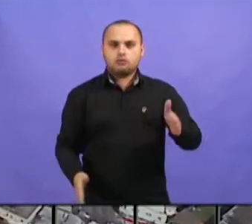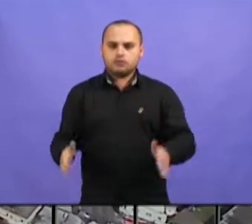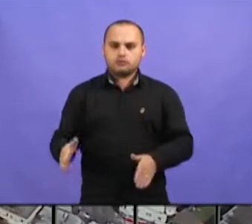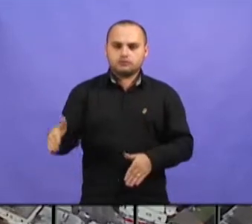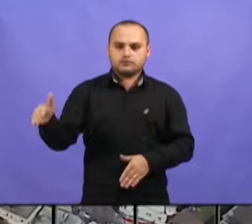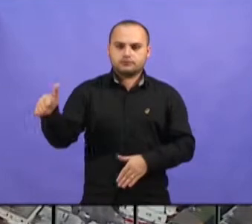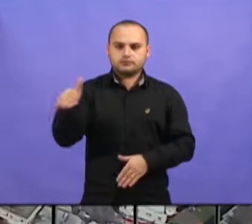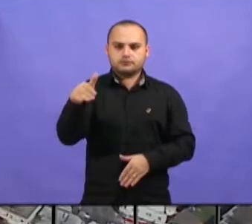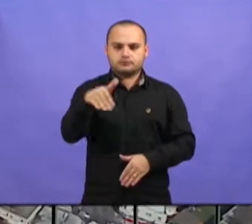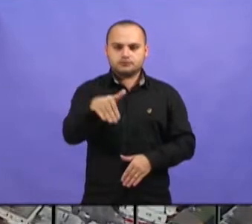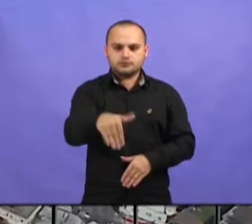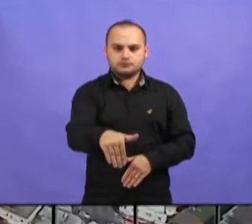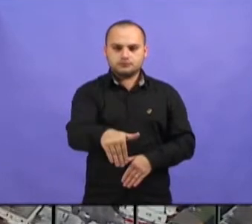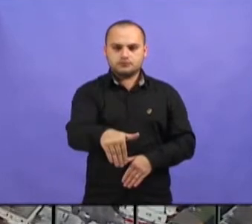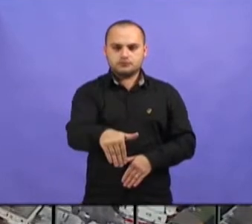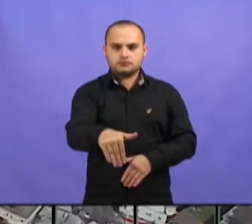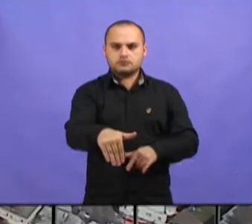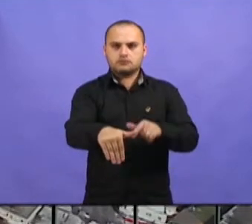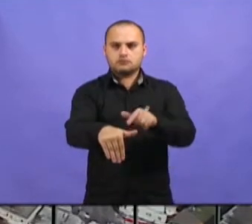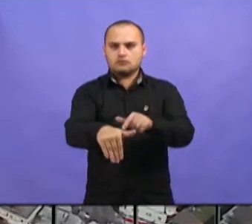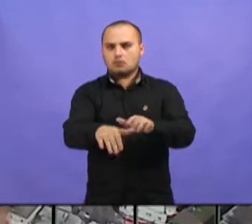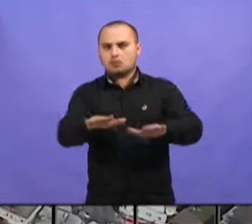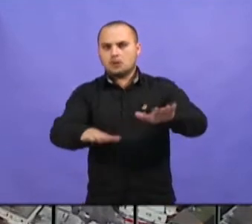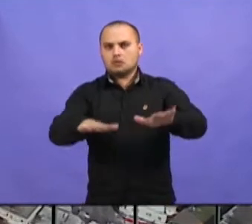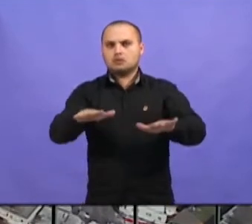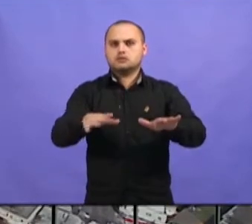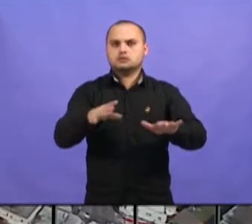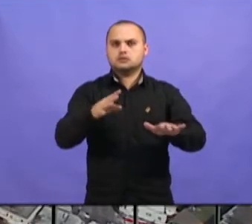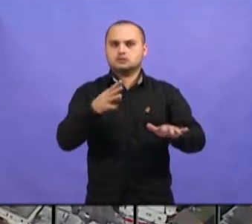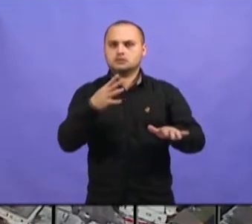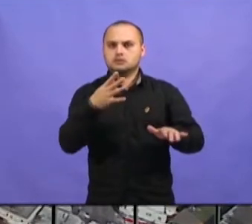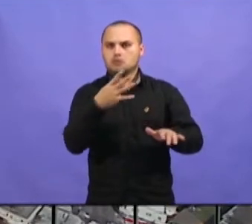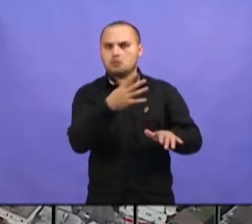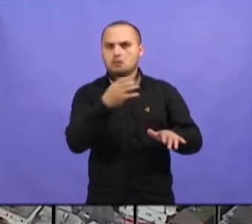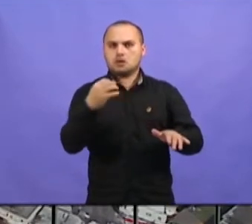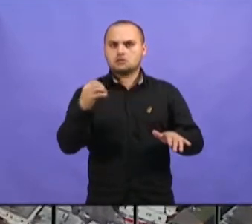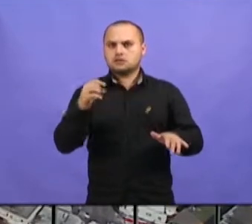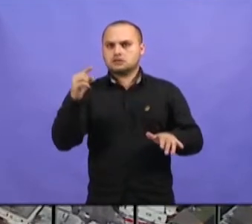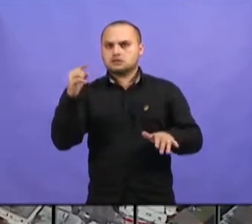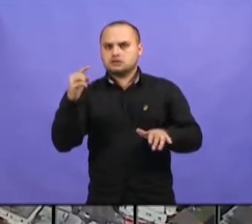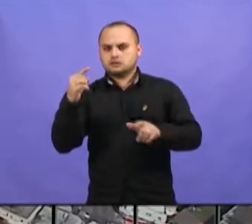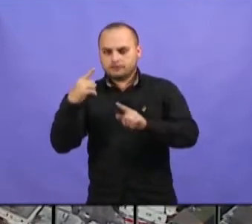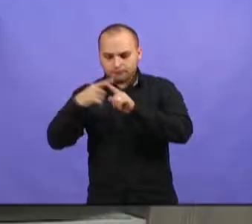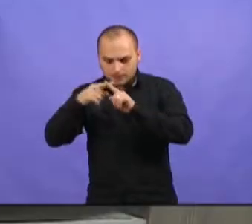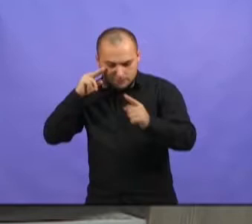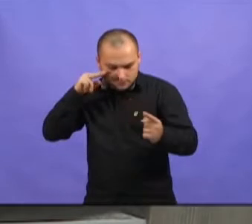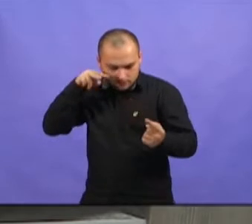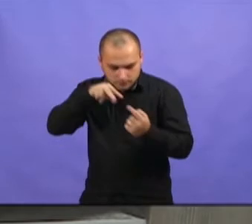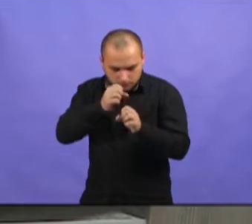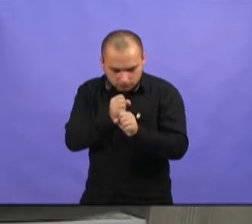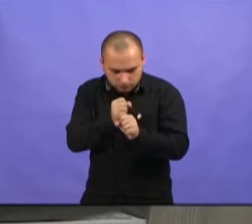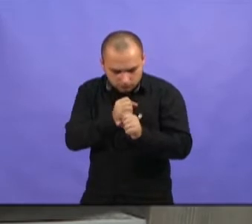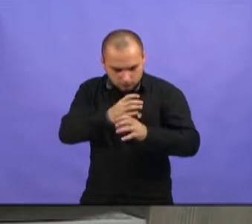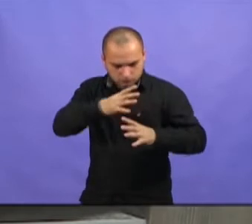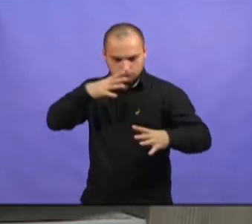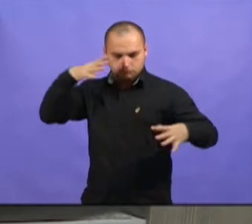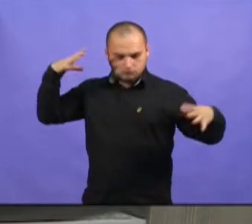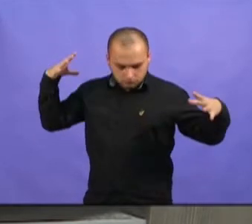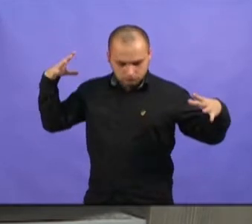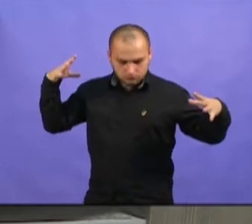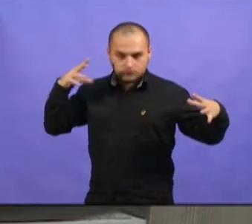de 400 vezes o meu campo cirúrgico. Então, a precisão muda totalmente.